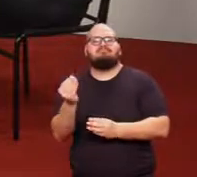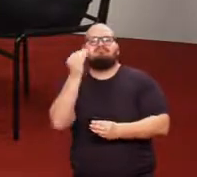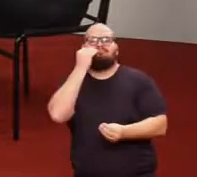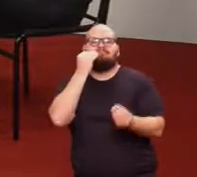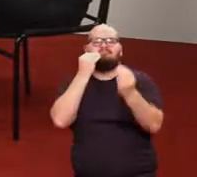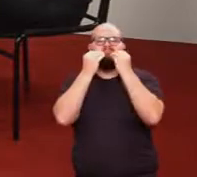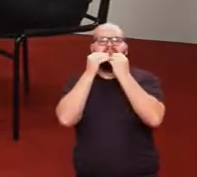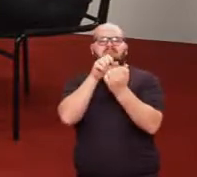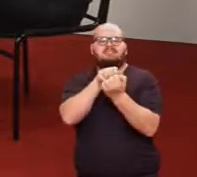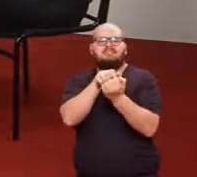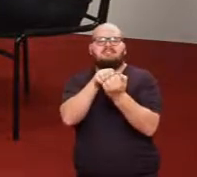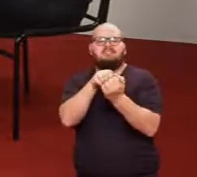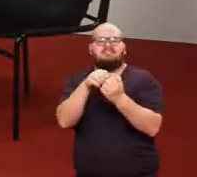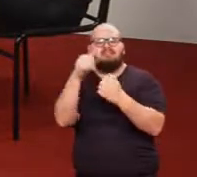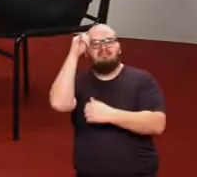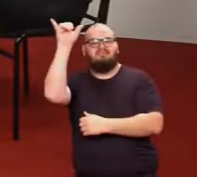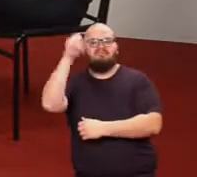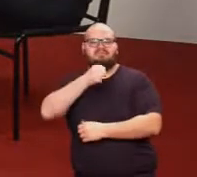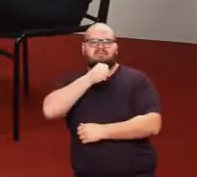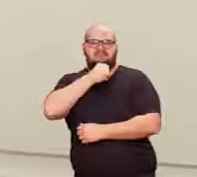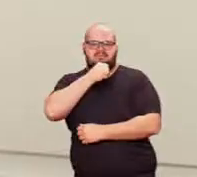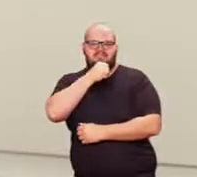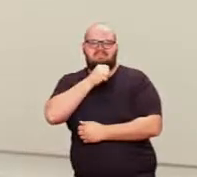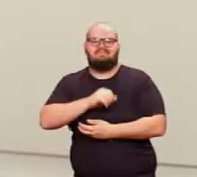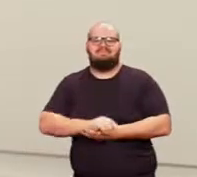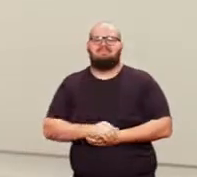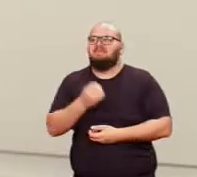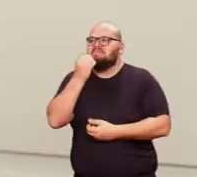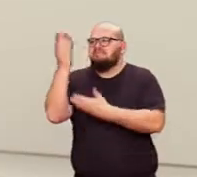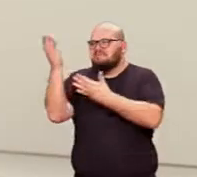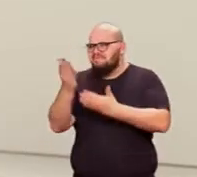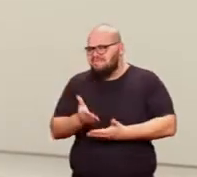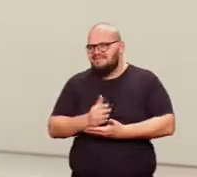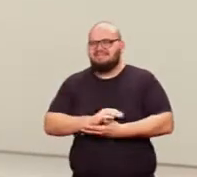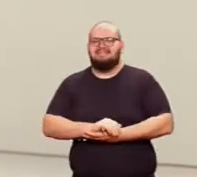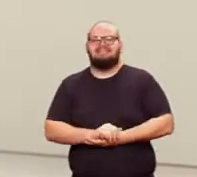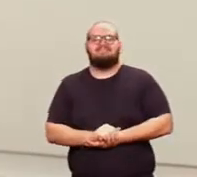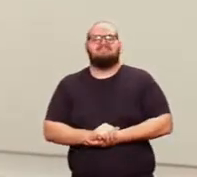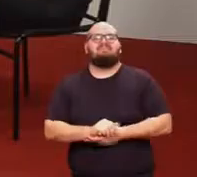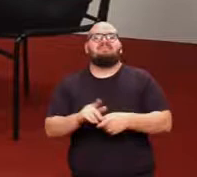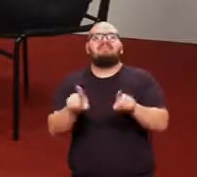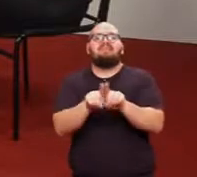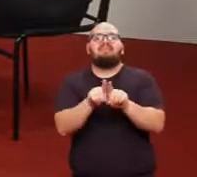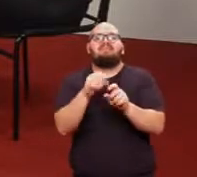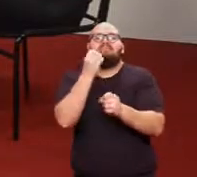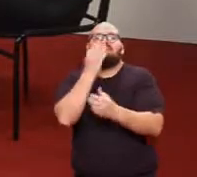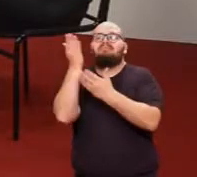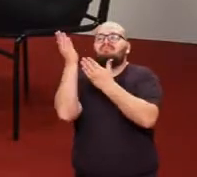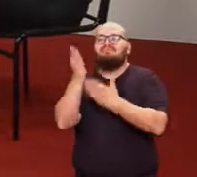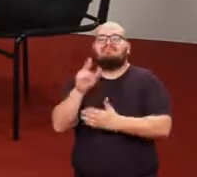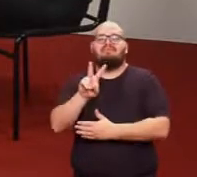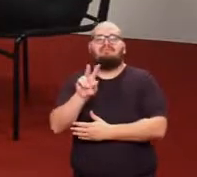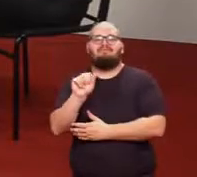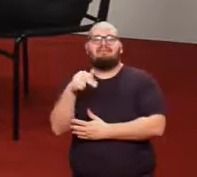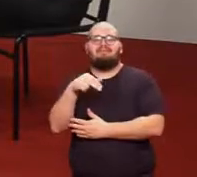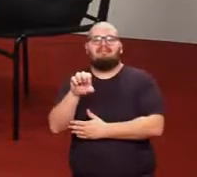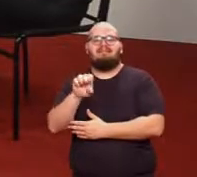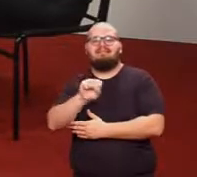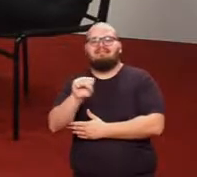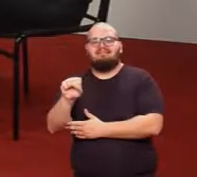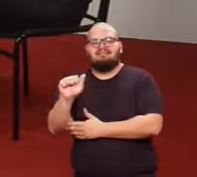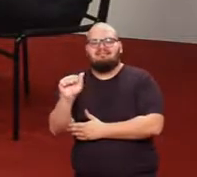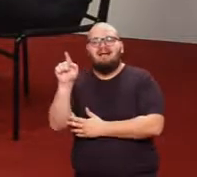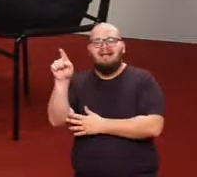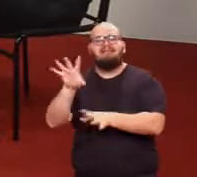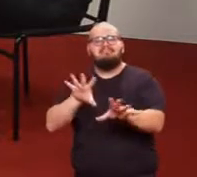prótese e implante e envelhecimento. Seja muito bem-vinda, professora Elken. Também quero dar as boas-vindas para Vanessa